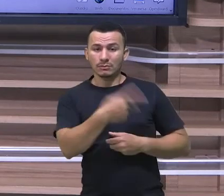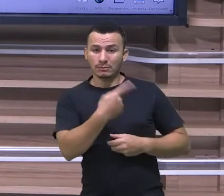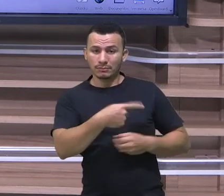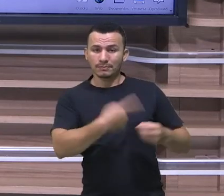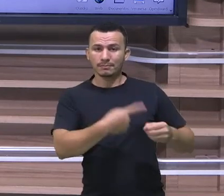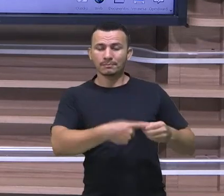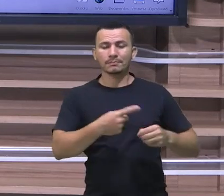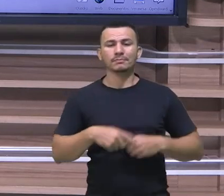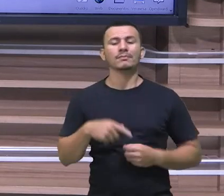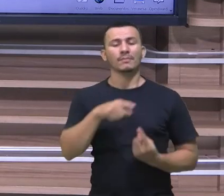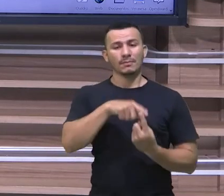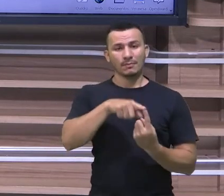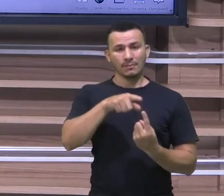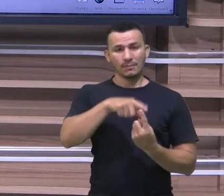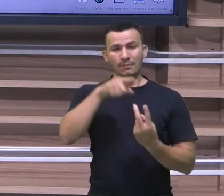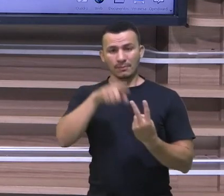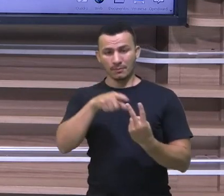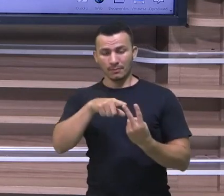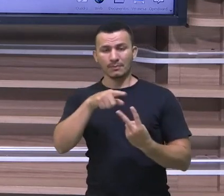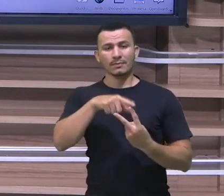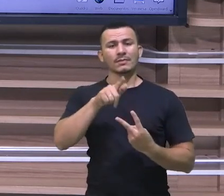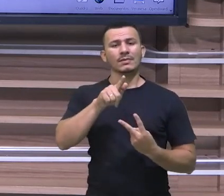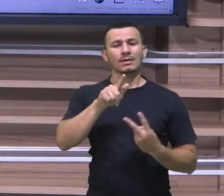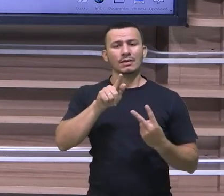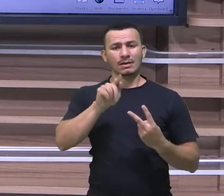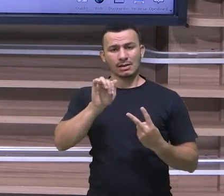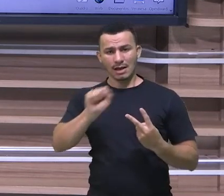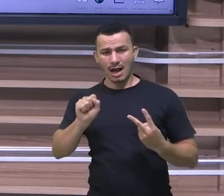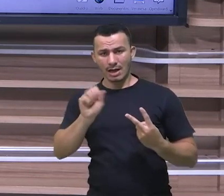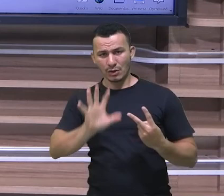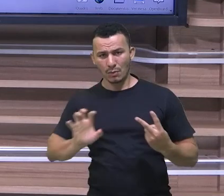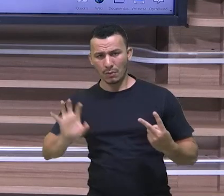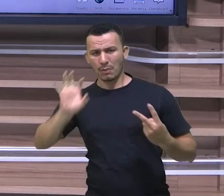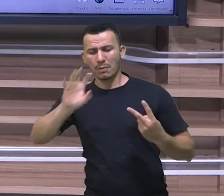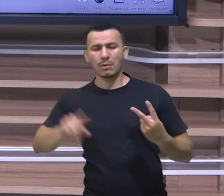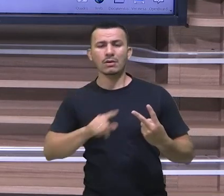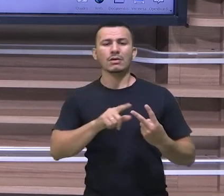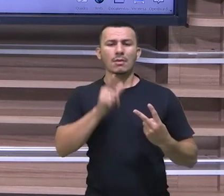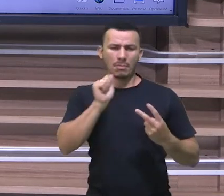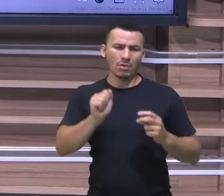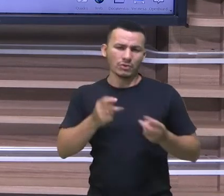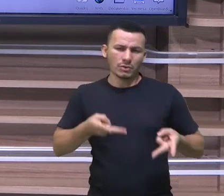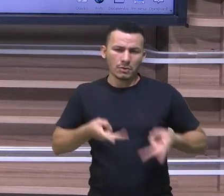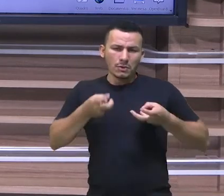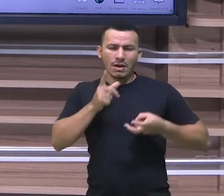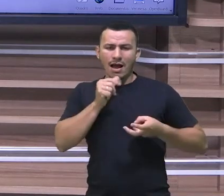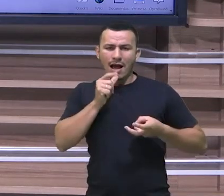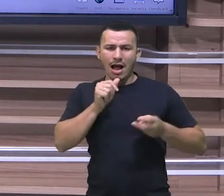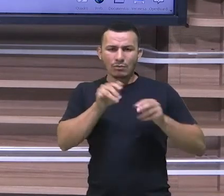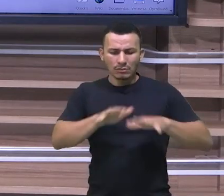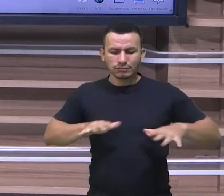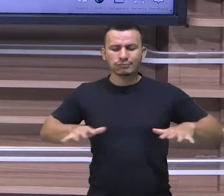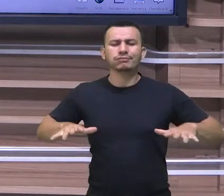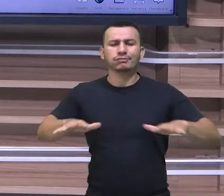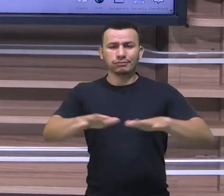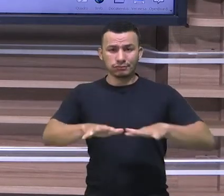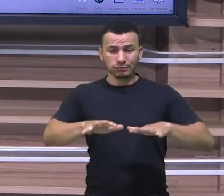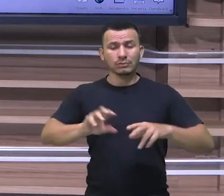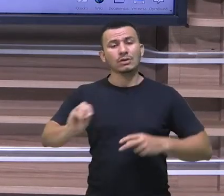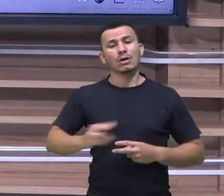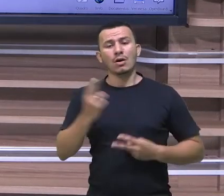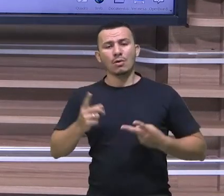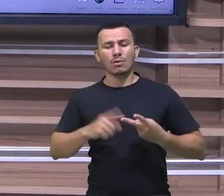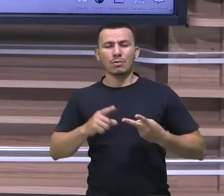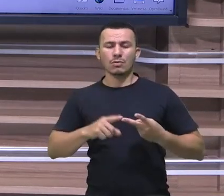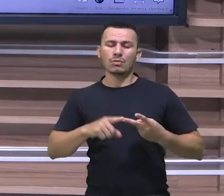ponto, gás natural e petróleo sendo extraídos ou em partes marítimas, né, em bacias sedimentares marítimas, ou então